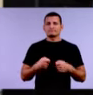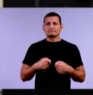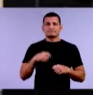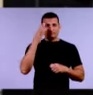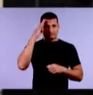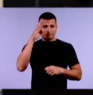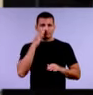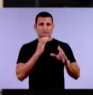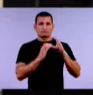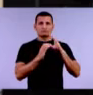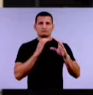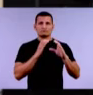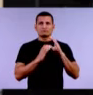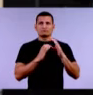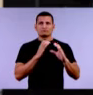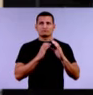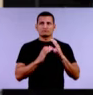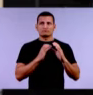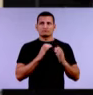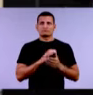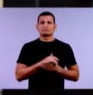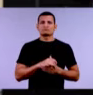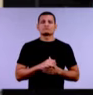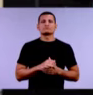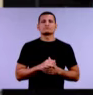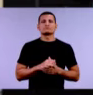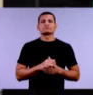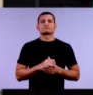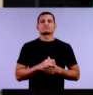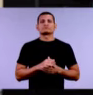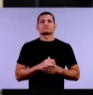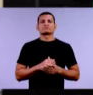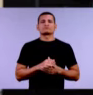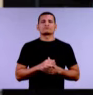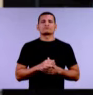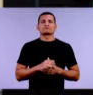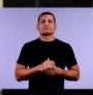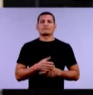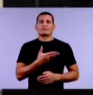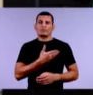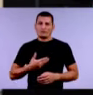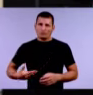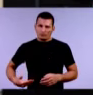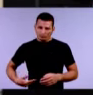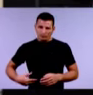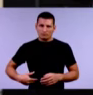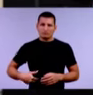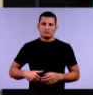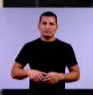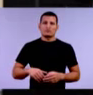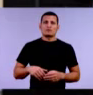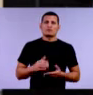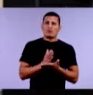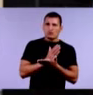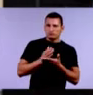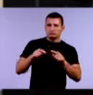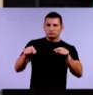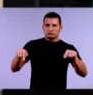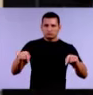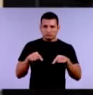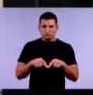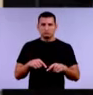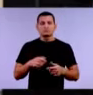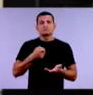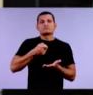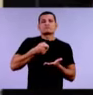Principalmente na comunicação entre os órgãos públicos, alguns departamentos exigem essa comunicação